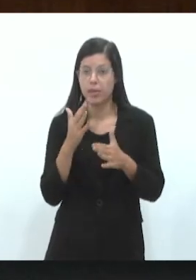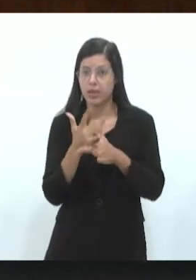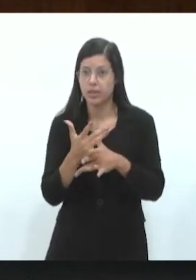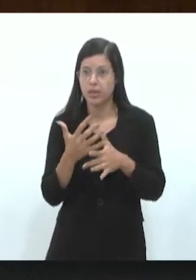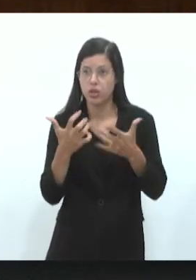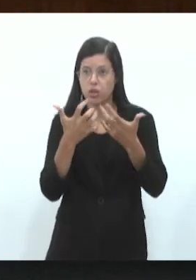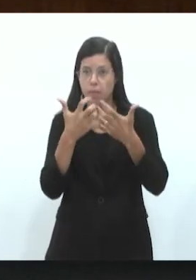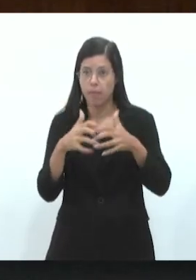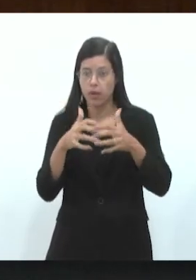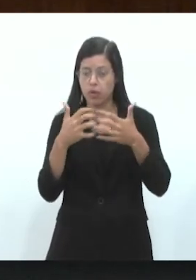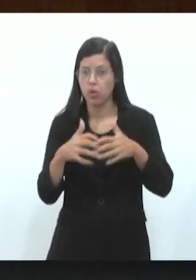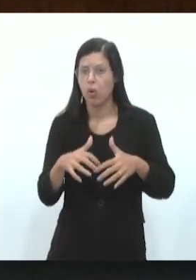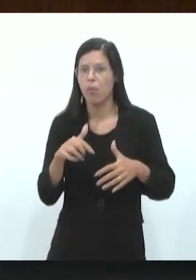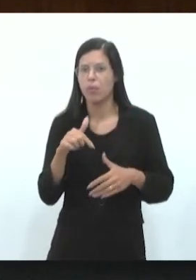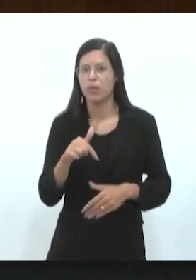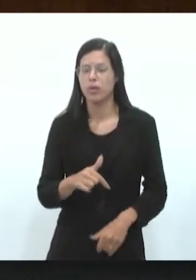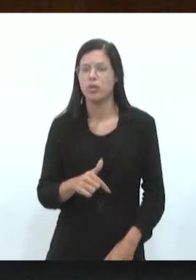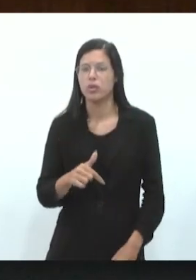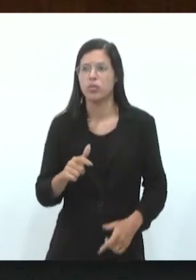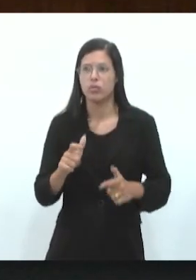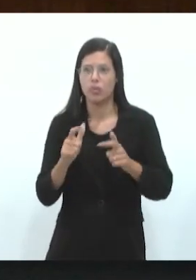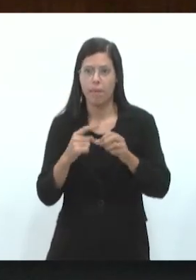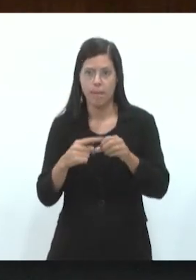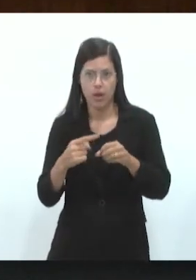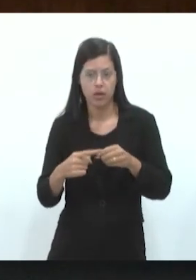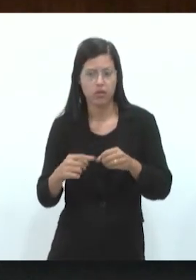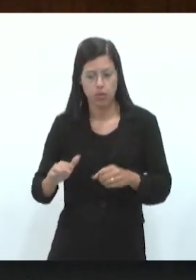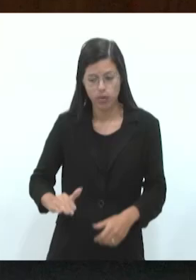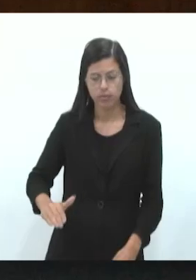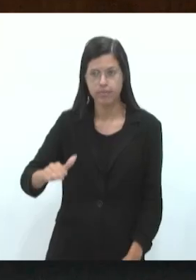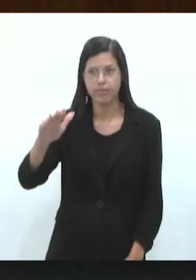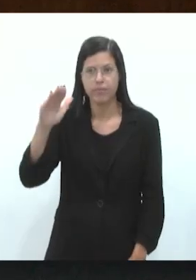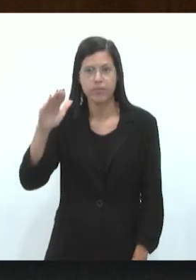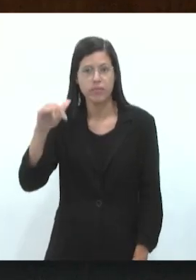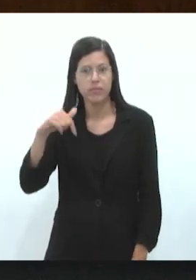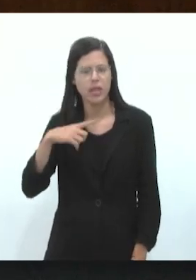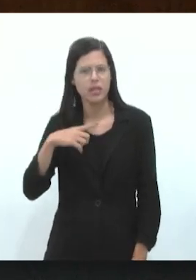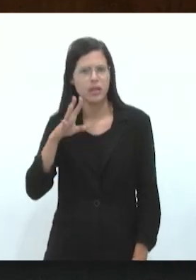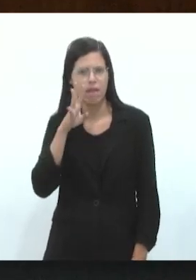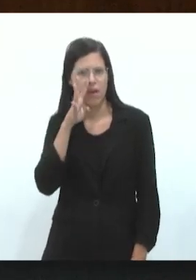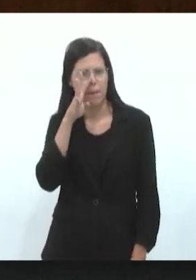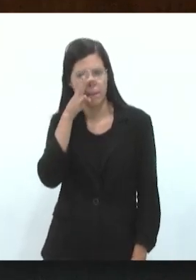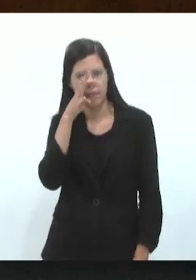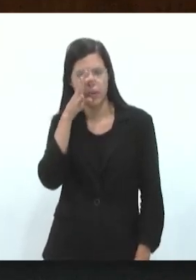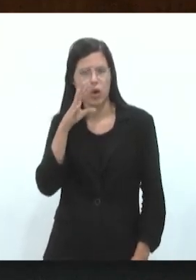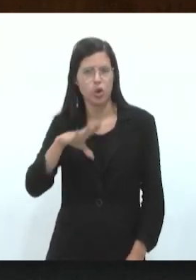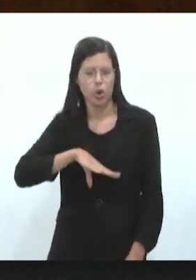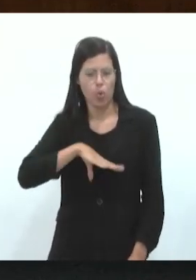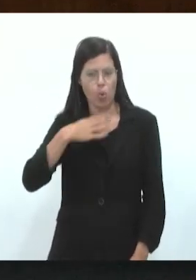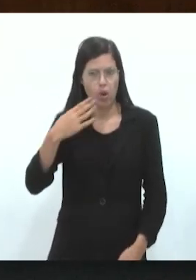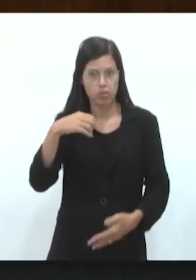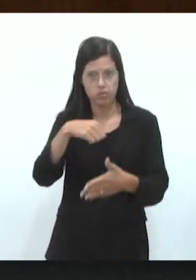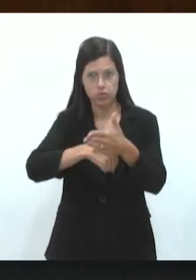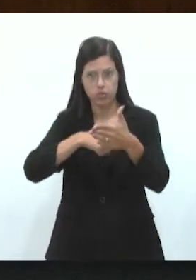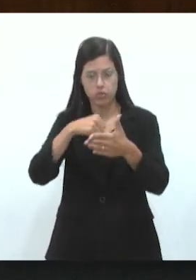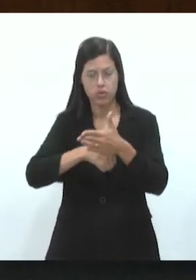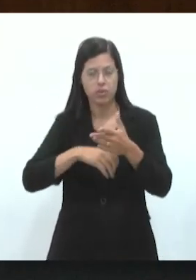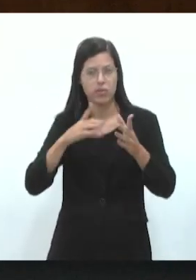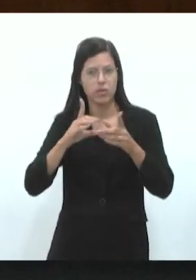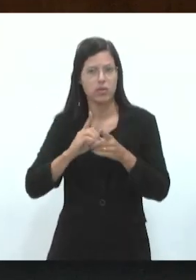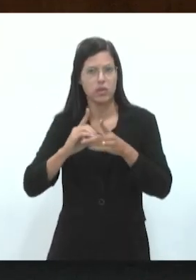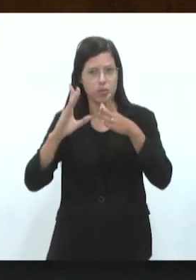bairro onde eu fui criado, inclusive. E Inês Etienne Romeu teve a firmeza e a coragem de lutar pela democracia